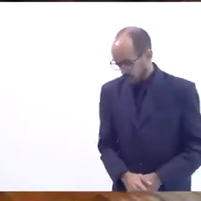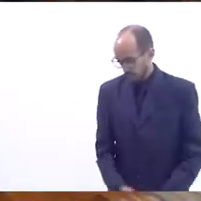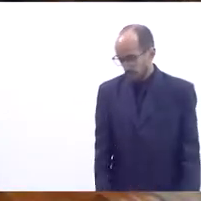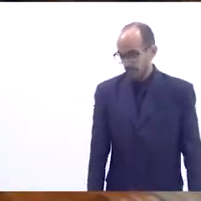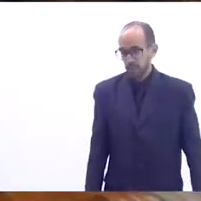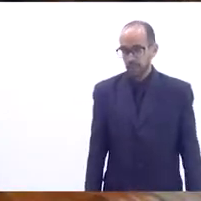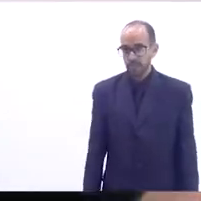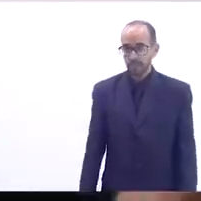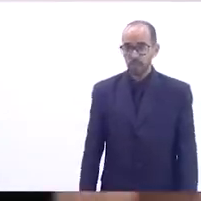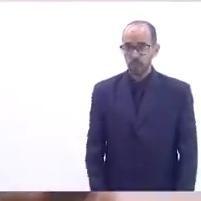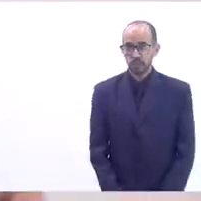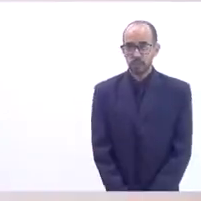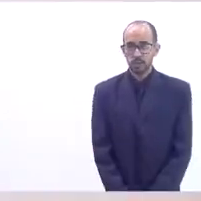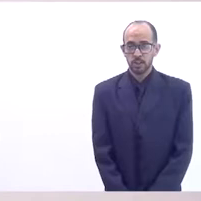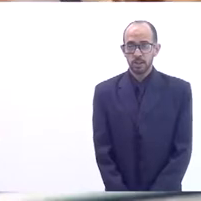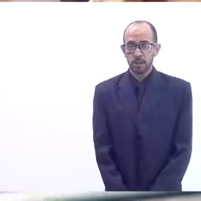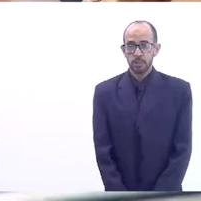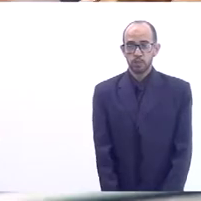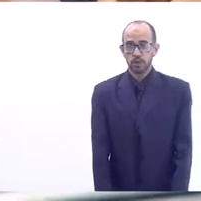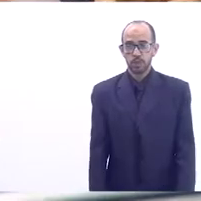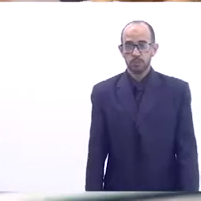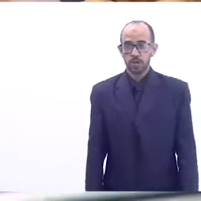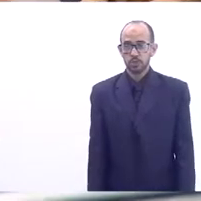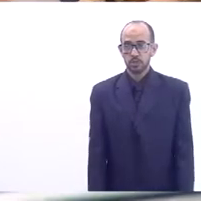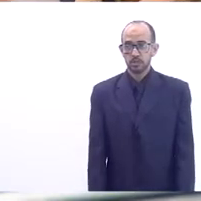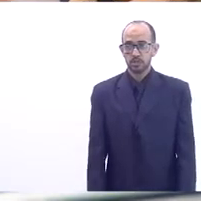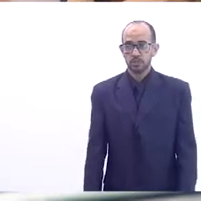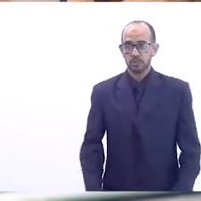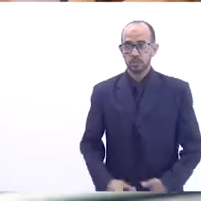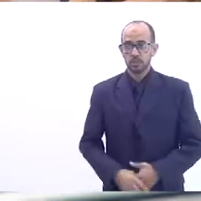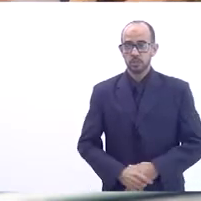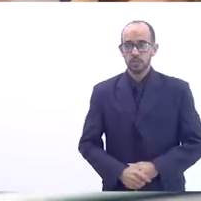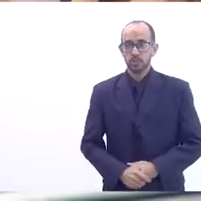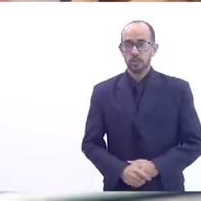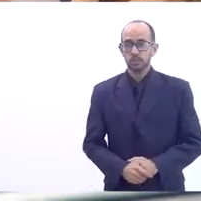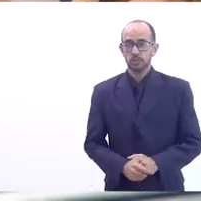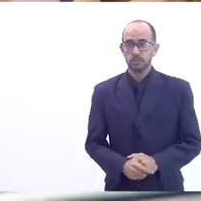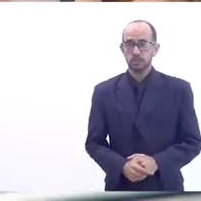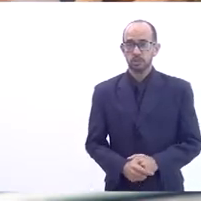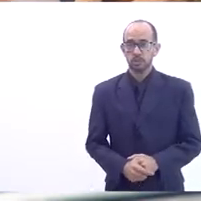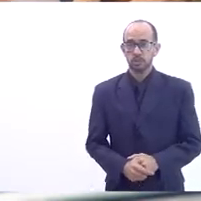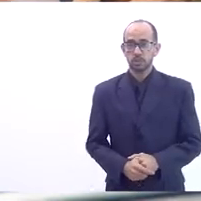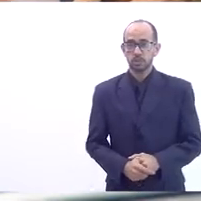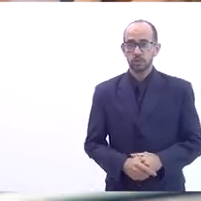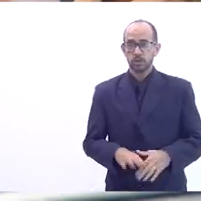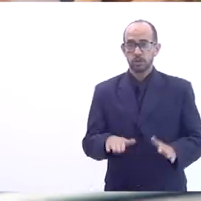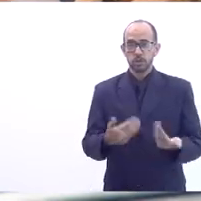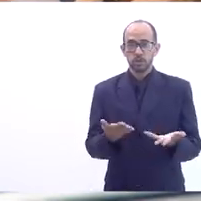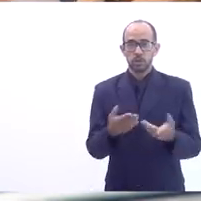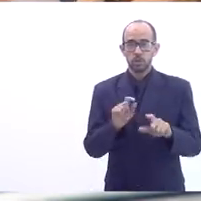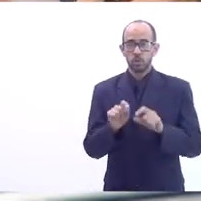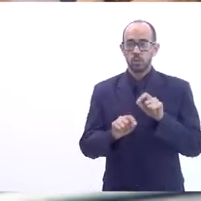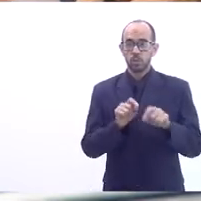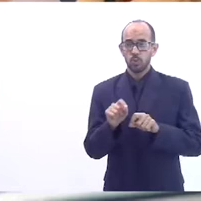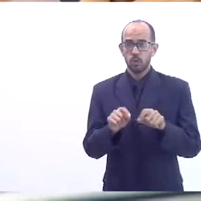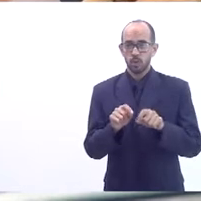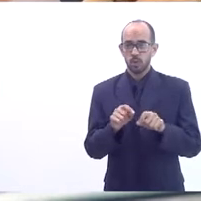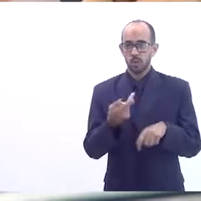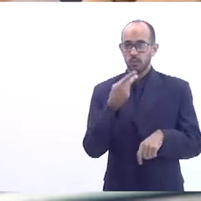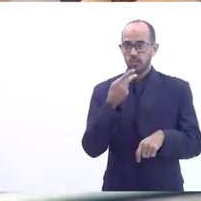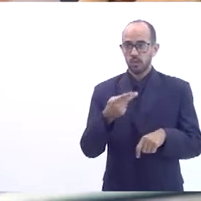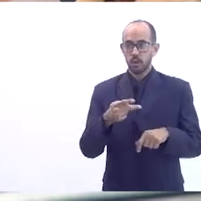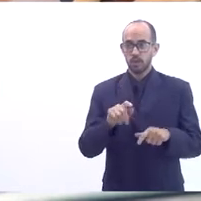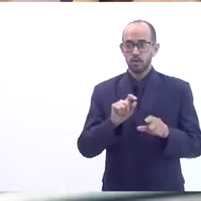obrigada a todos guerreira eu vou chamar a próxima antes disso eu ia falar uma coisa mas acabei